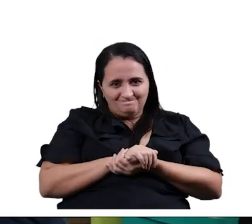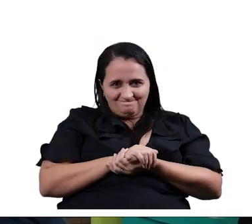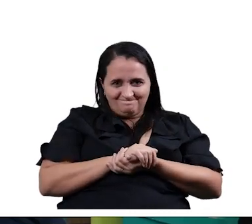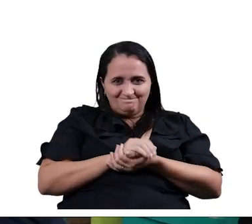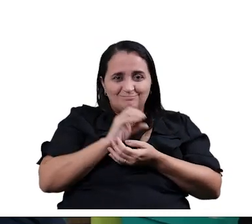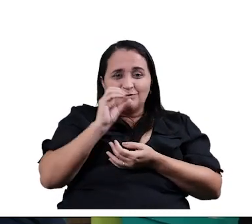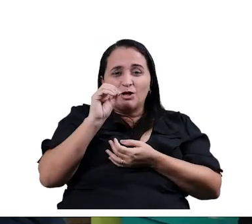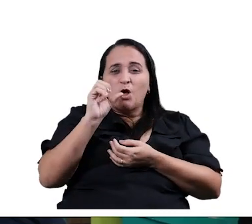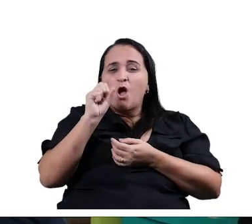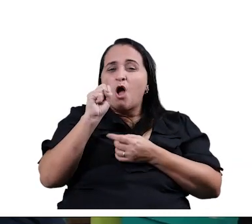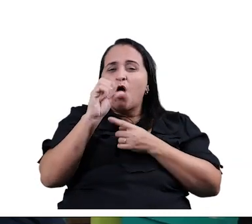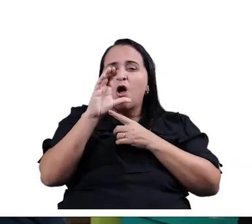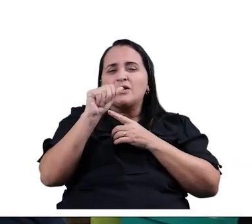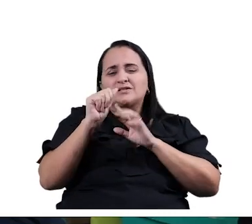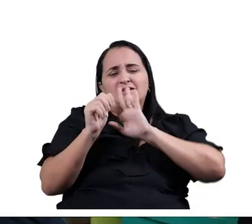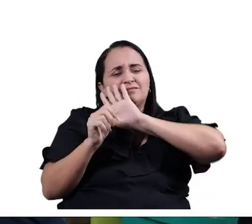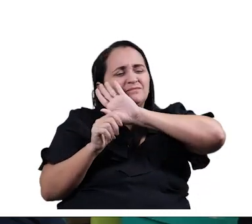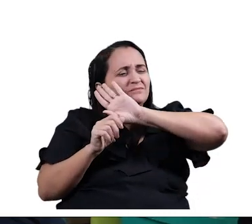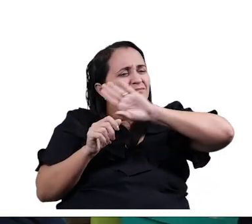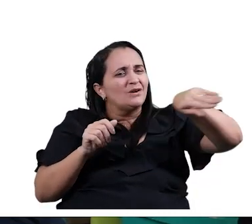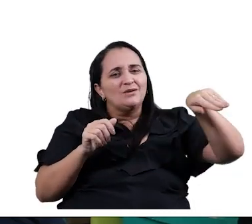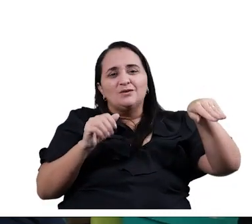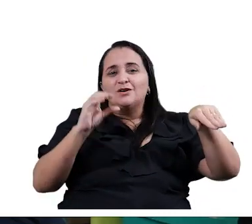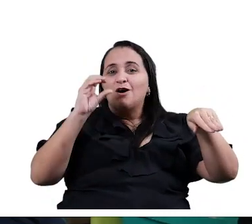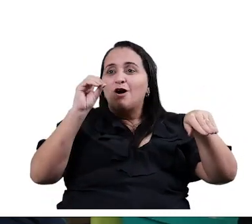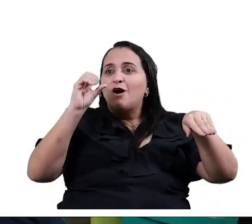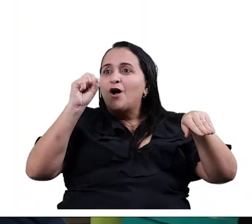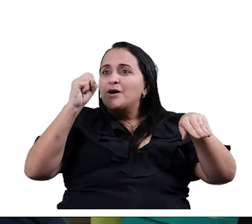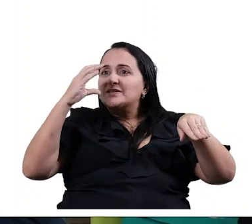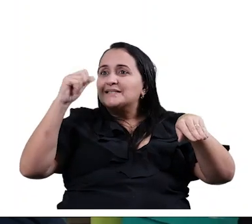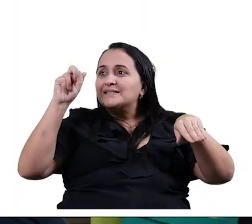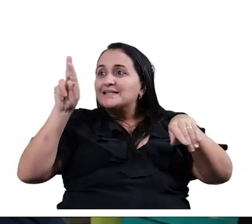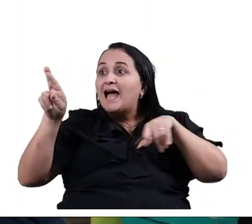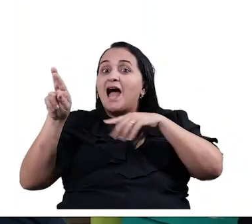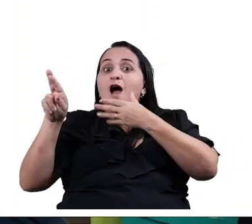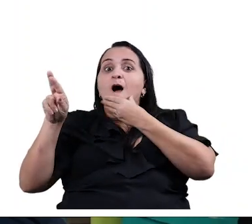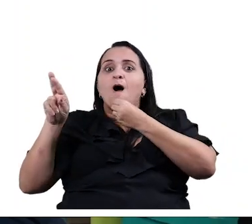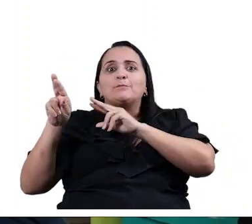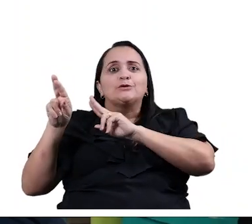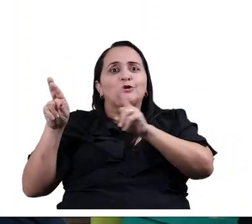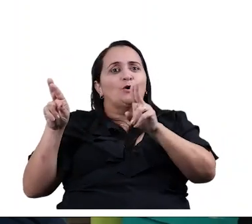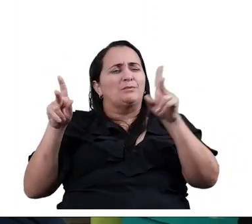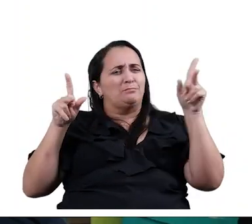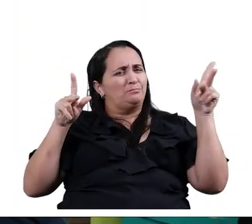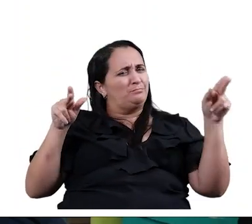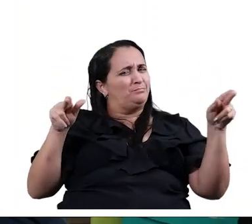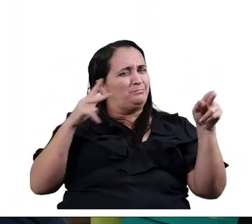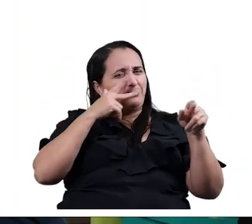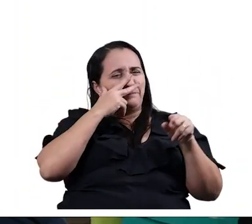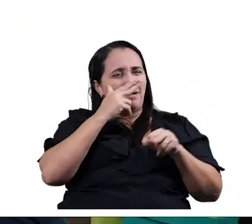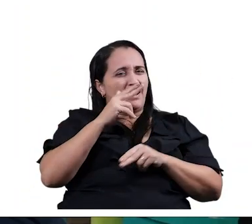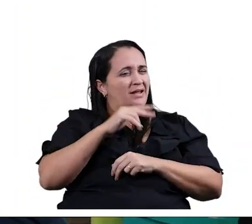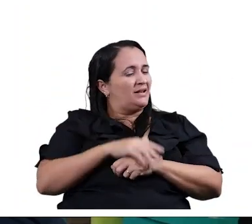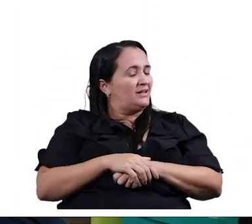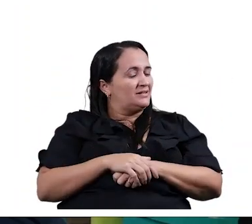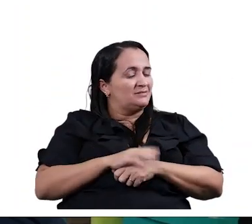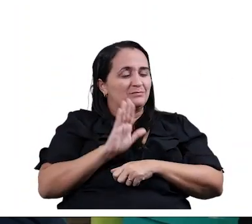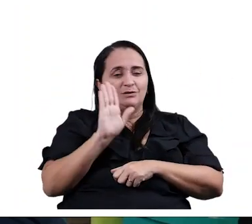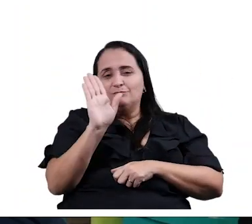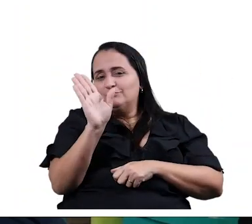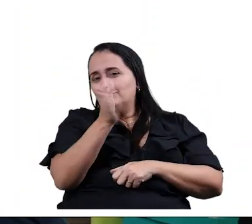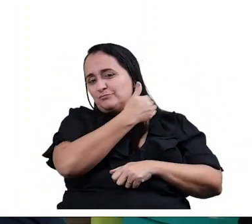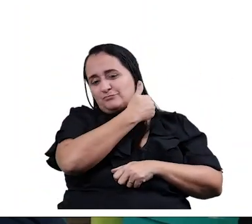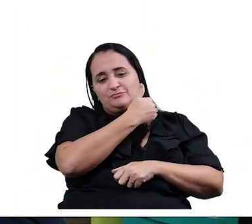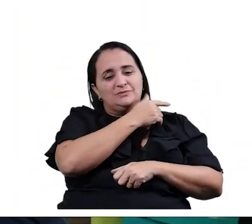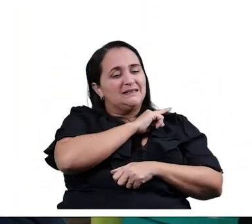estava tratando de cinema? Não, né, gente? Então a letra A, ó, manda ela embora